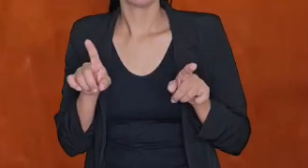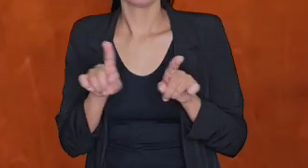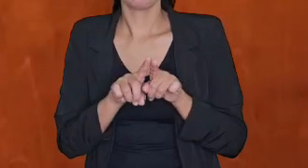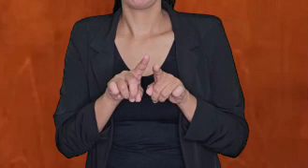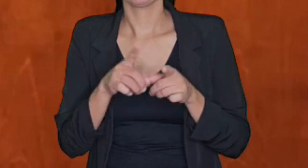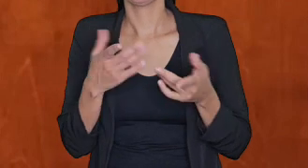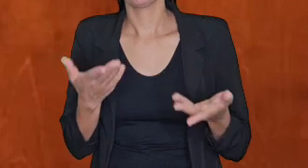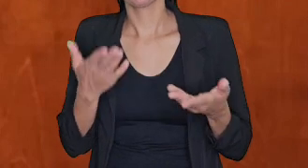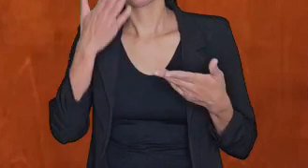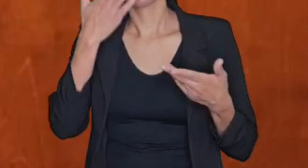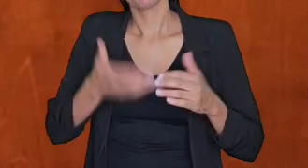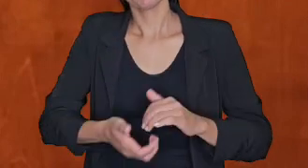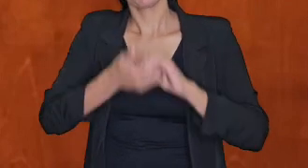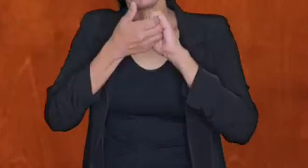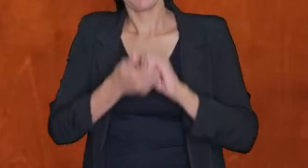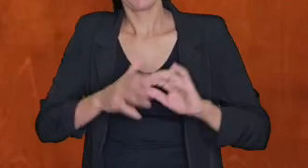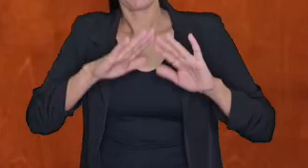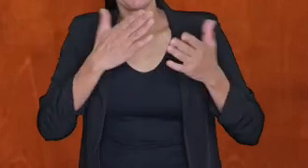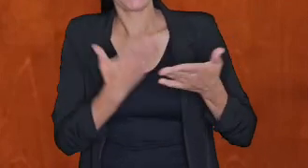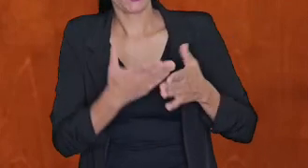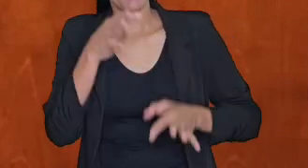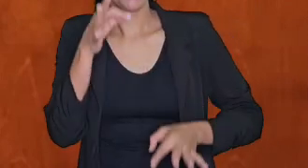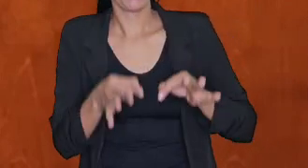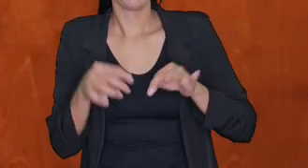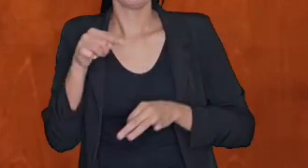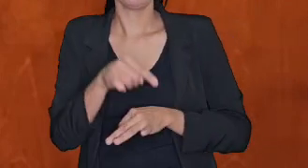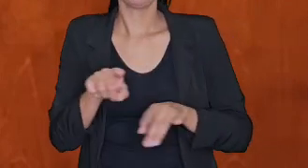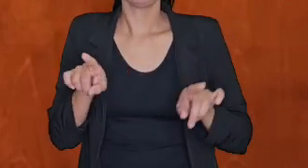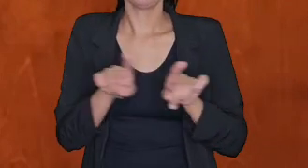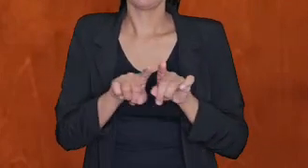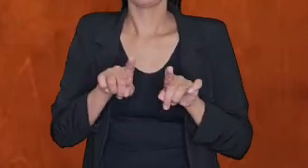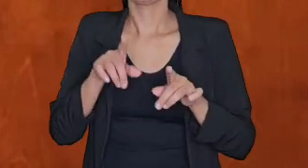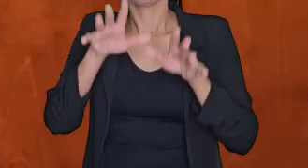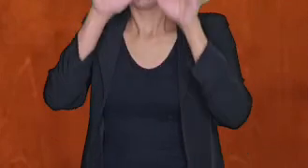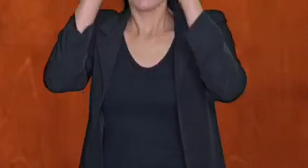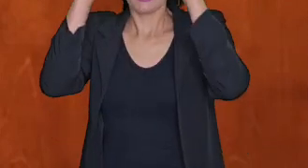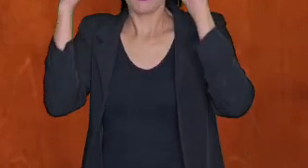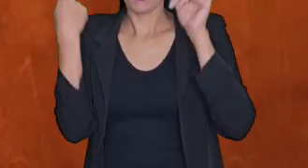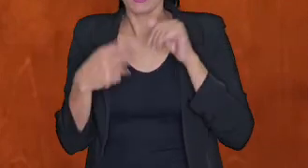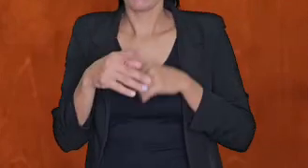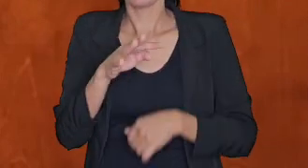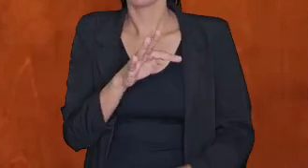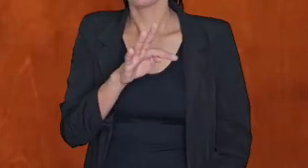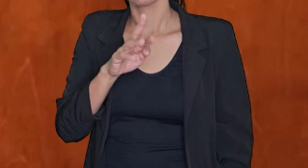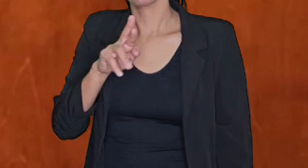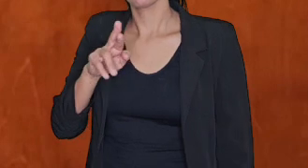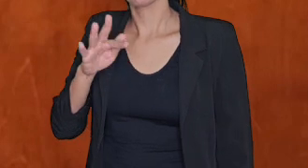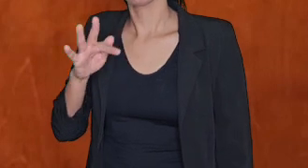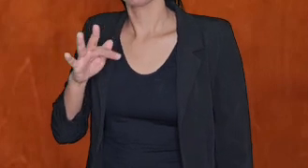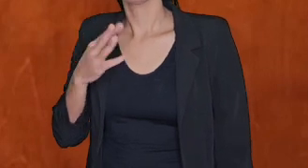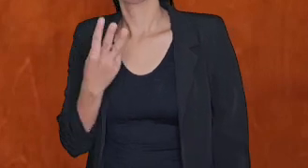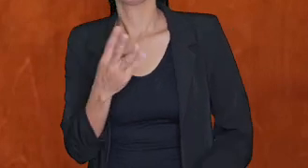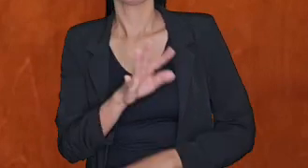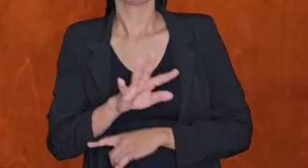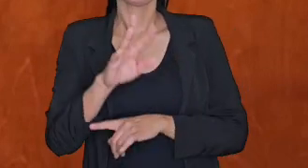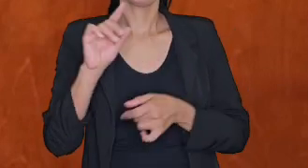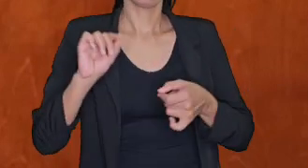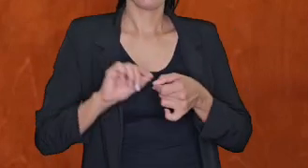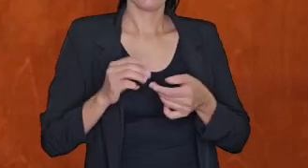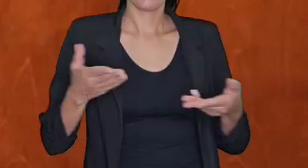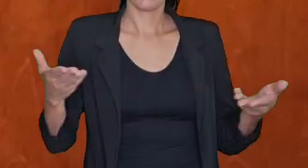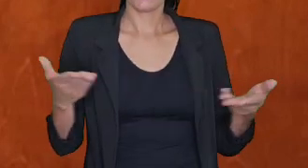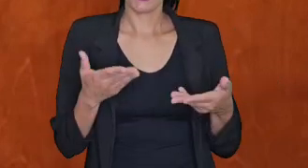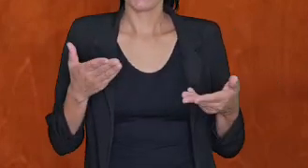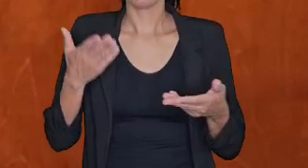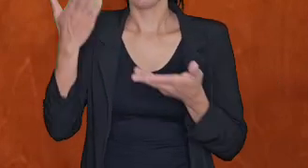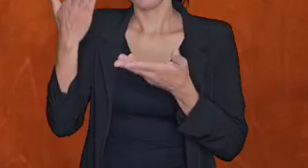pensamento. Eu gostaria imensamente de cumprimentar a Escola de Magistrados do Tribunal Regional Federal da Terceira